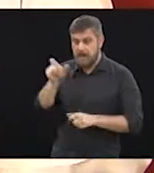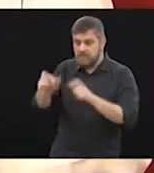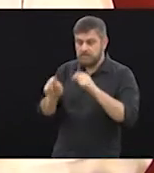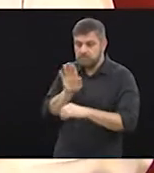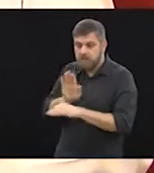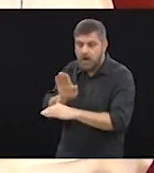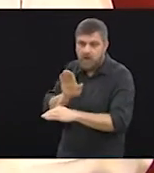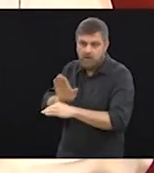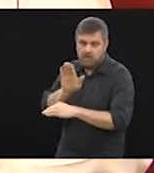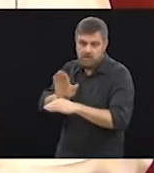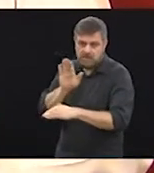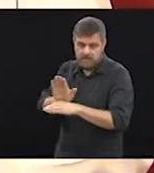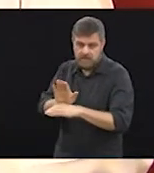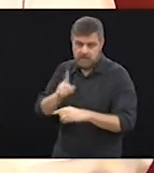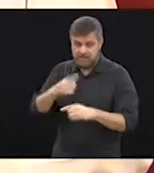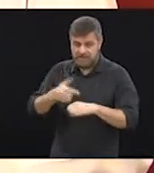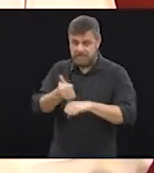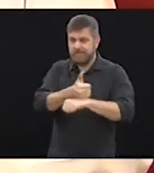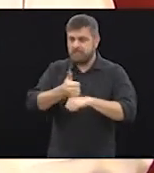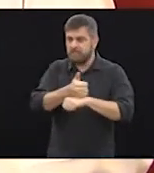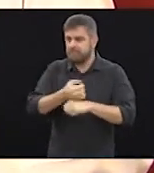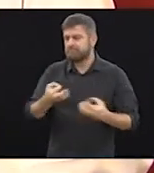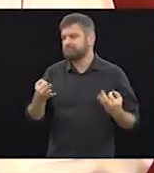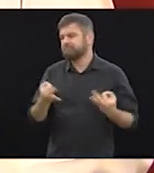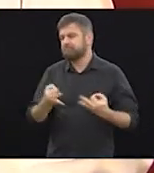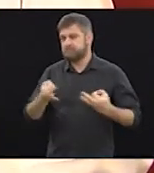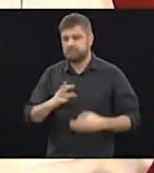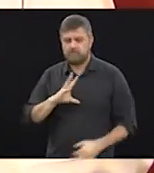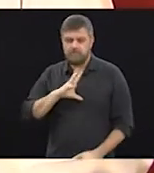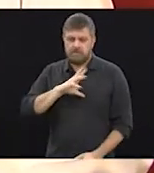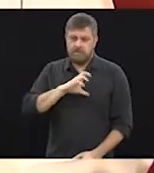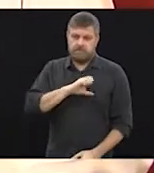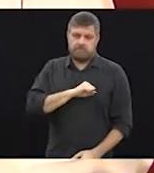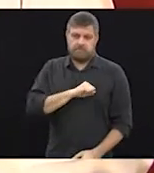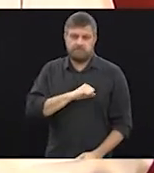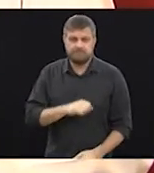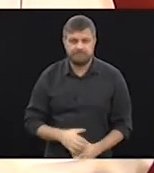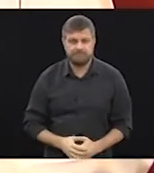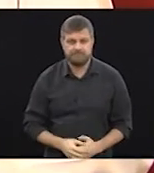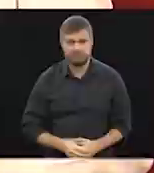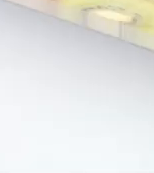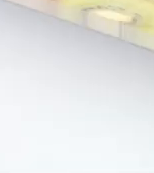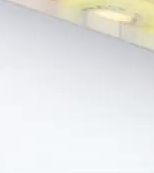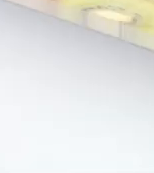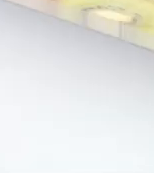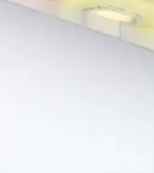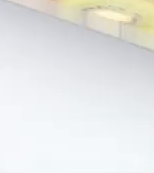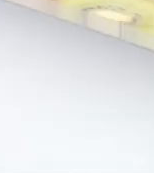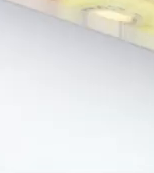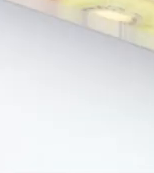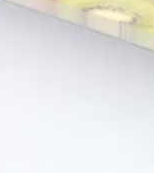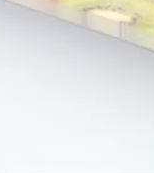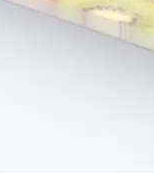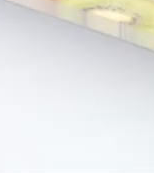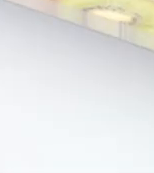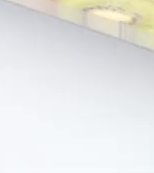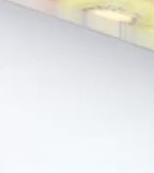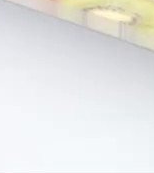cuidar das pessoas, que eu acho que é uma profissão muito nobre. Eu gosto muito, acho muito bonita.